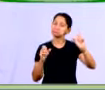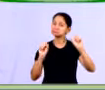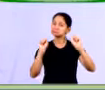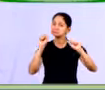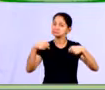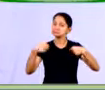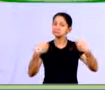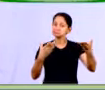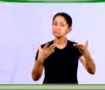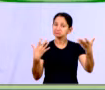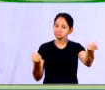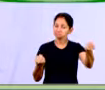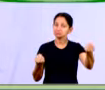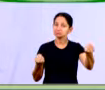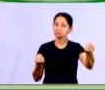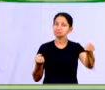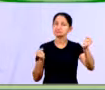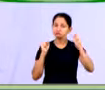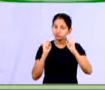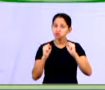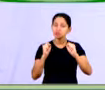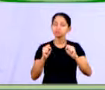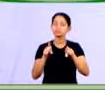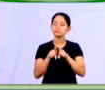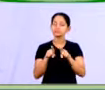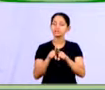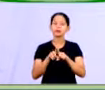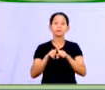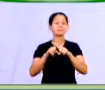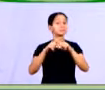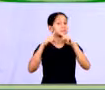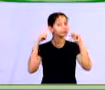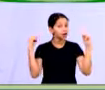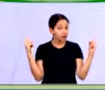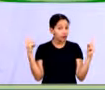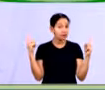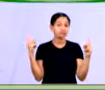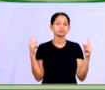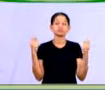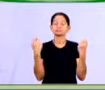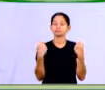fazer o investimento no projeto. Ele pode ser aceito. Mas,